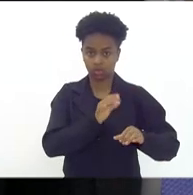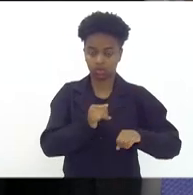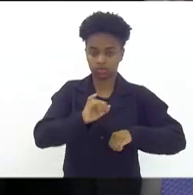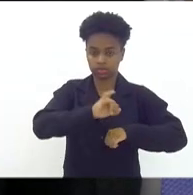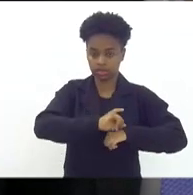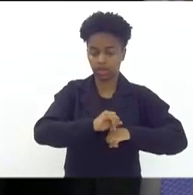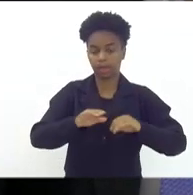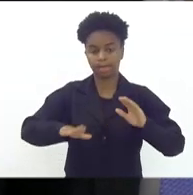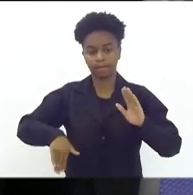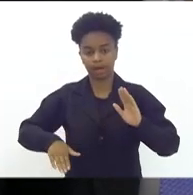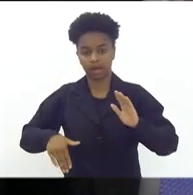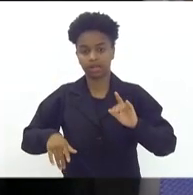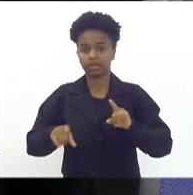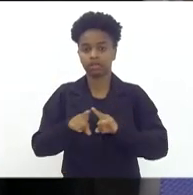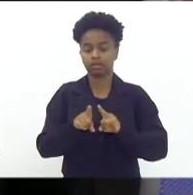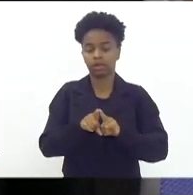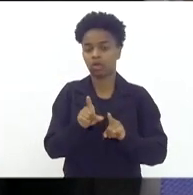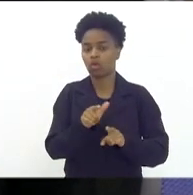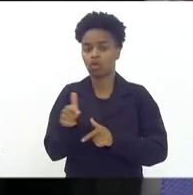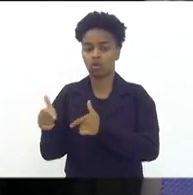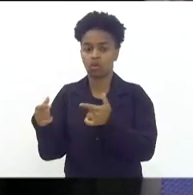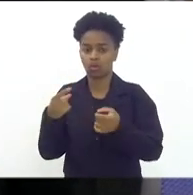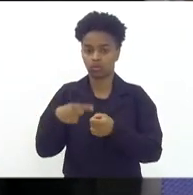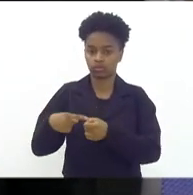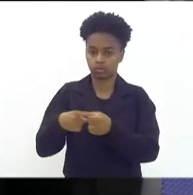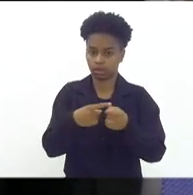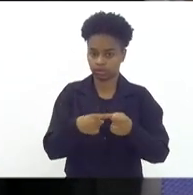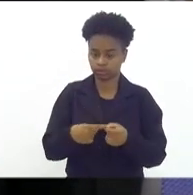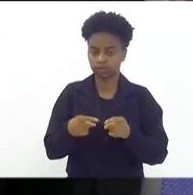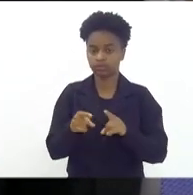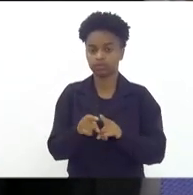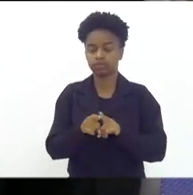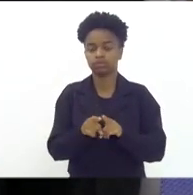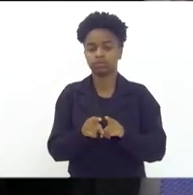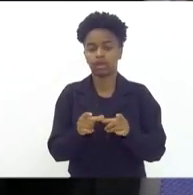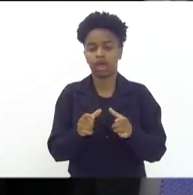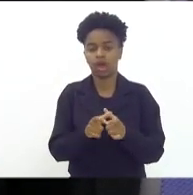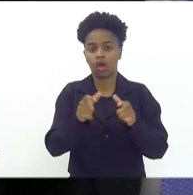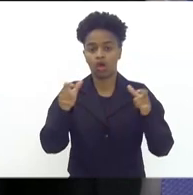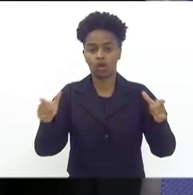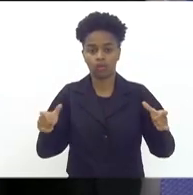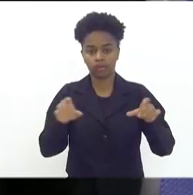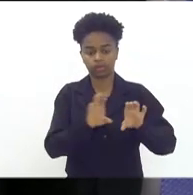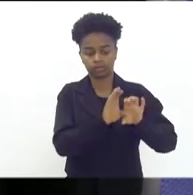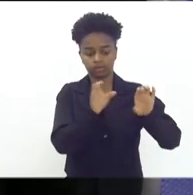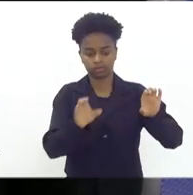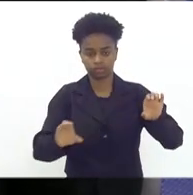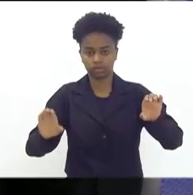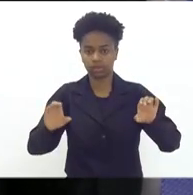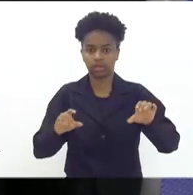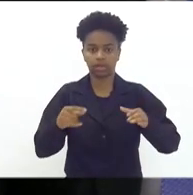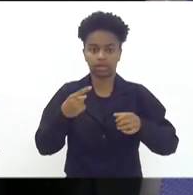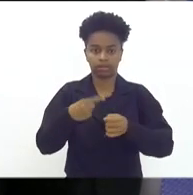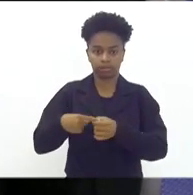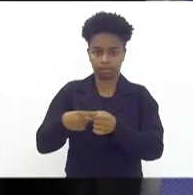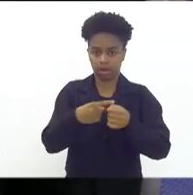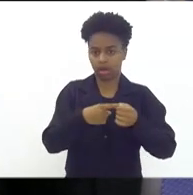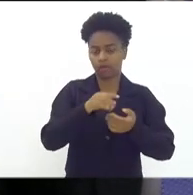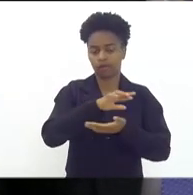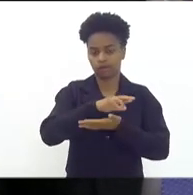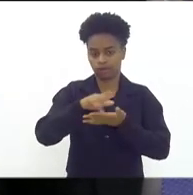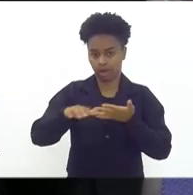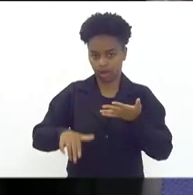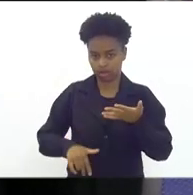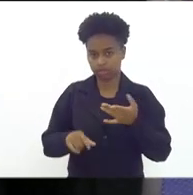Prainha parte de Monte Alto e Figueira e Vila Industrial ampliação de sistemas em Monte Alto rosa dos ventos Caiçara Pernambuco